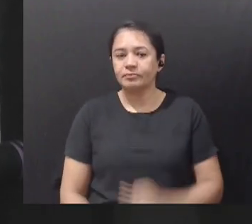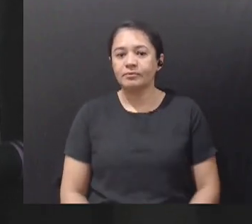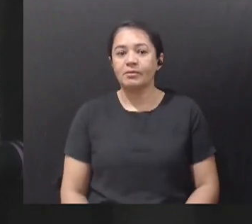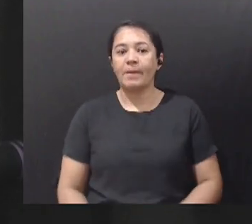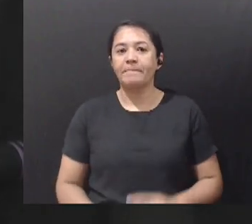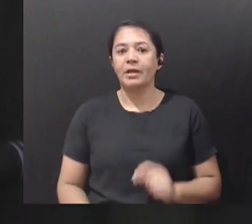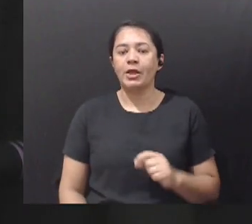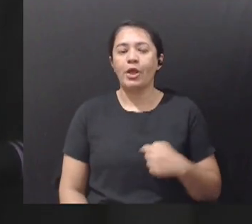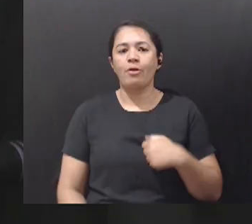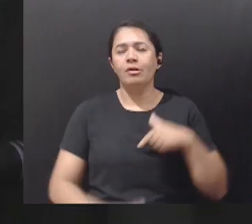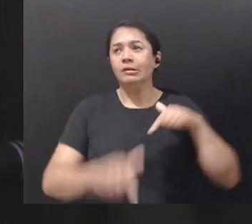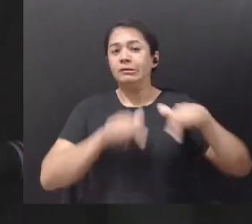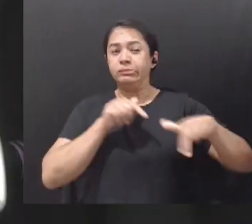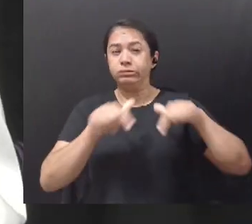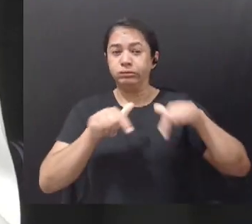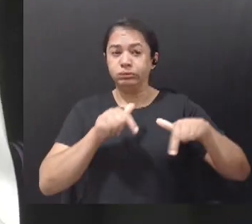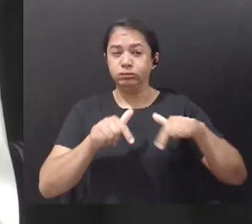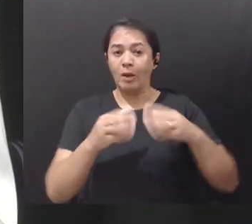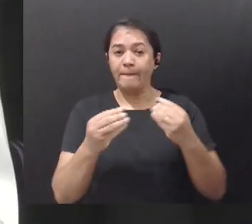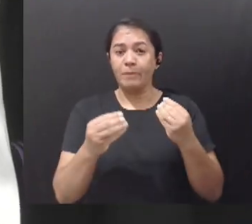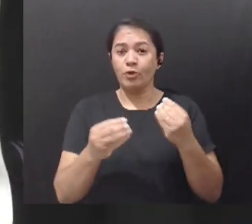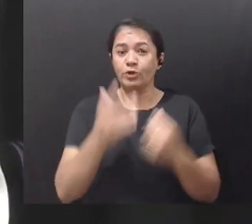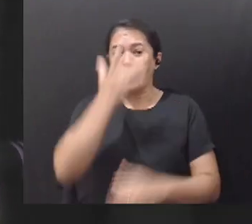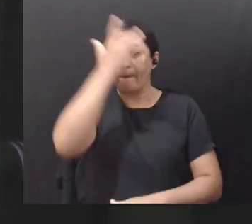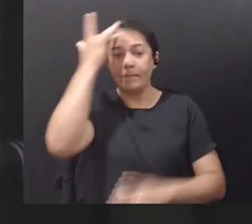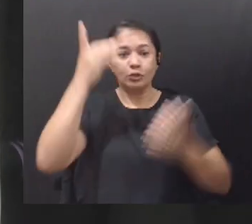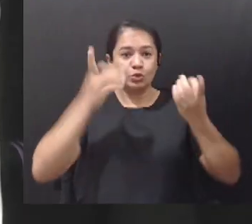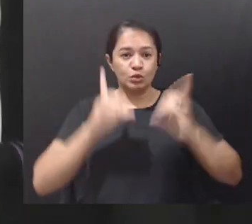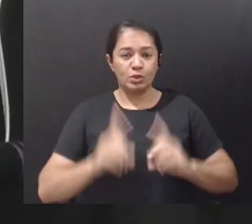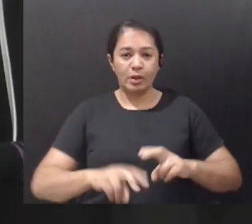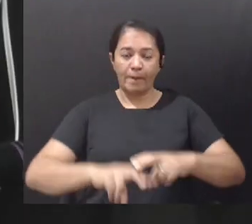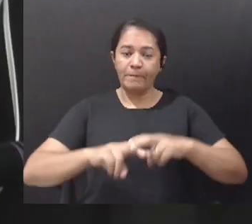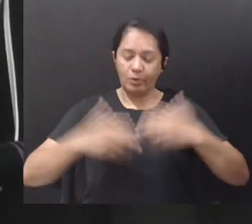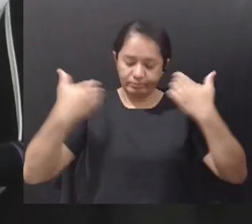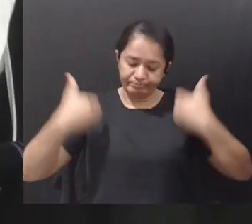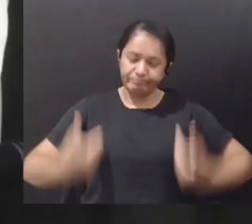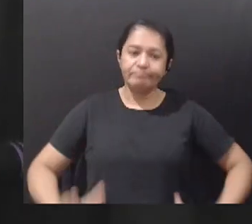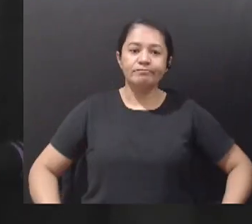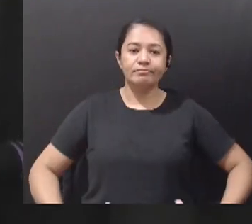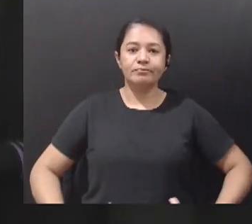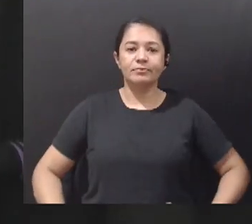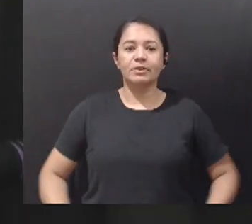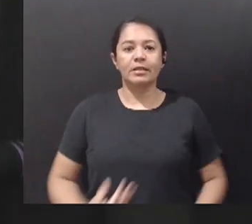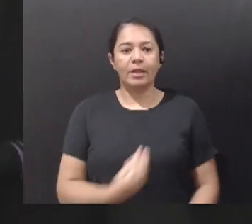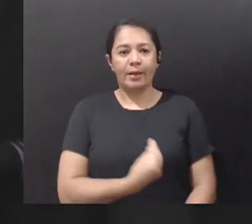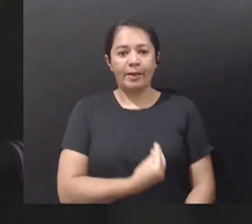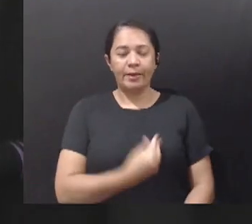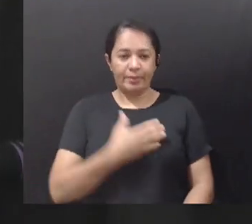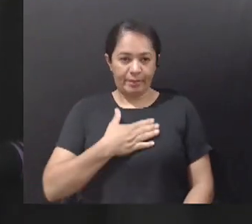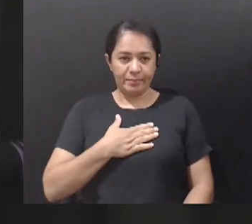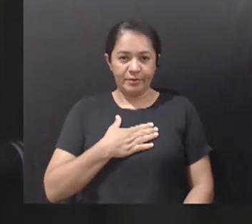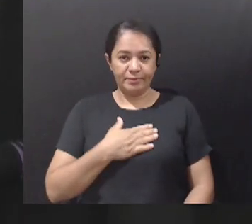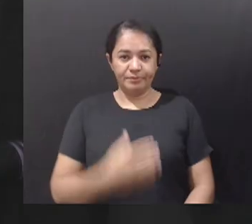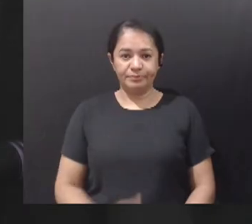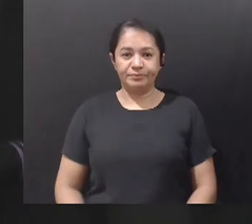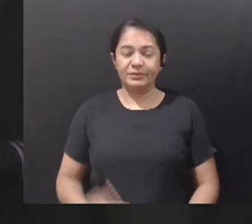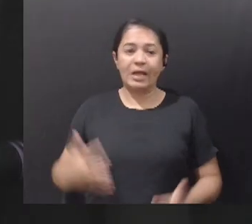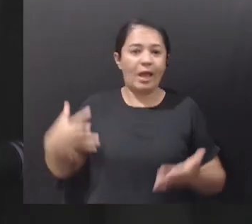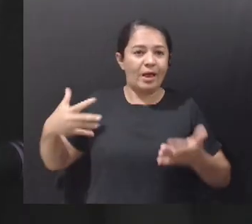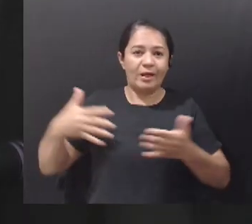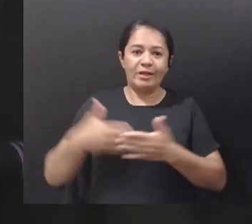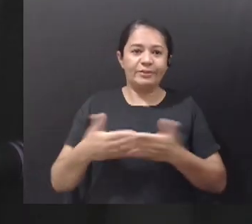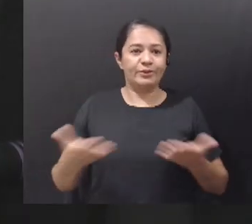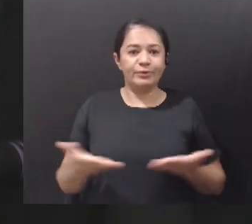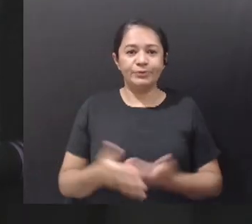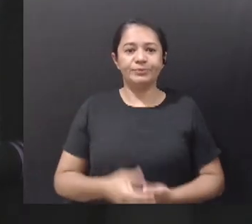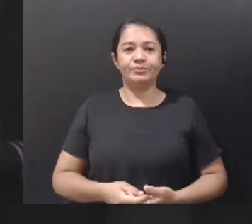com pessoas com deficiência, obviamente, pela obviedade da minha luta e da minha vida naquela e nessa época agora atual. E eu